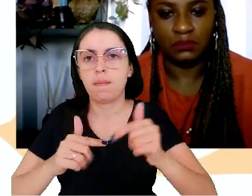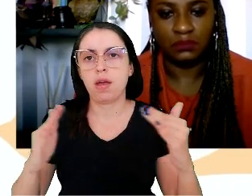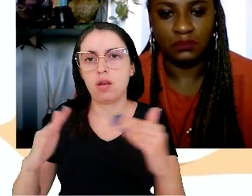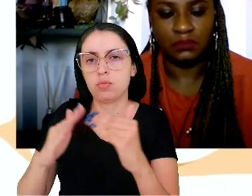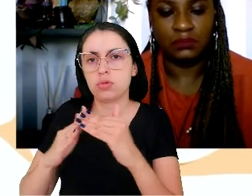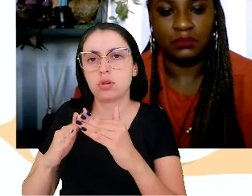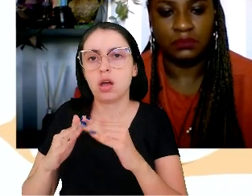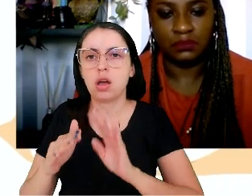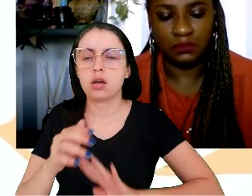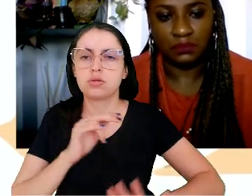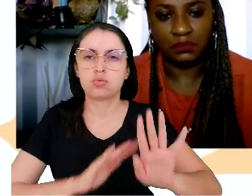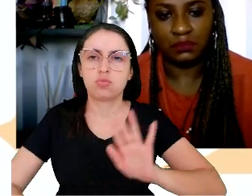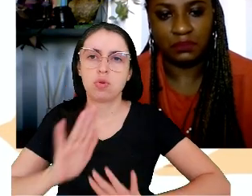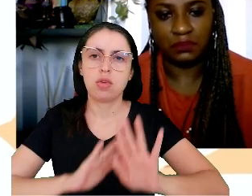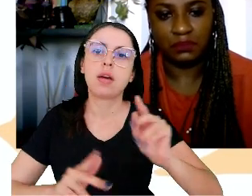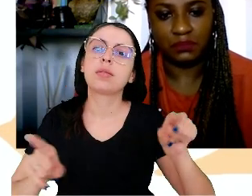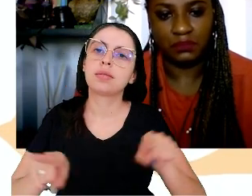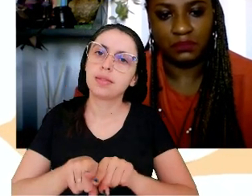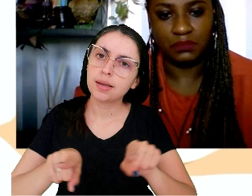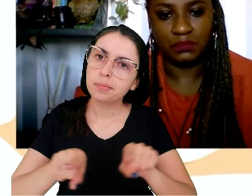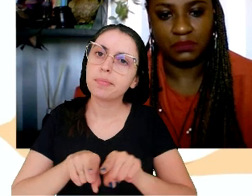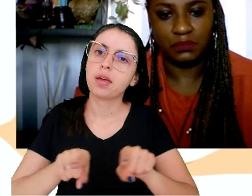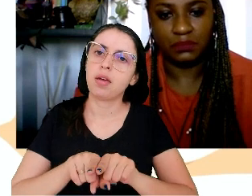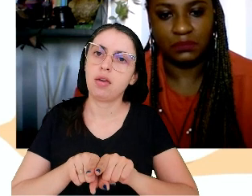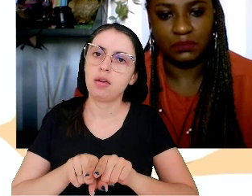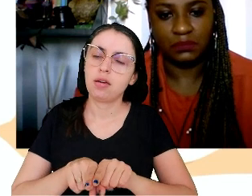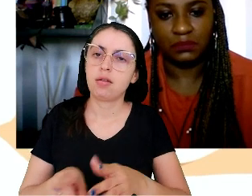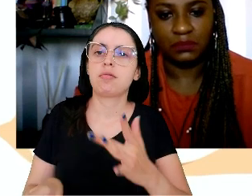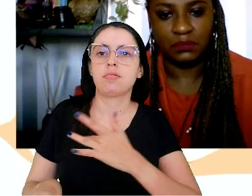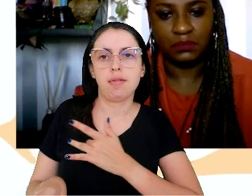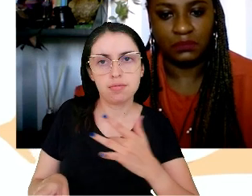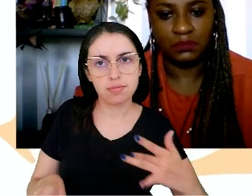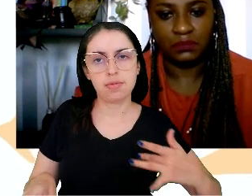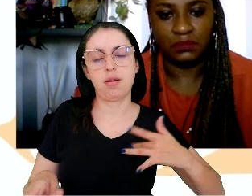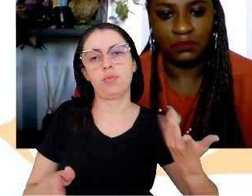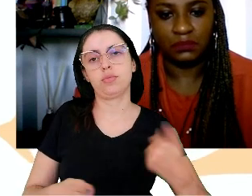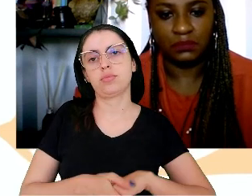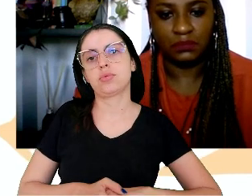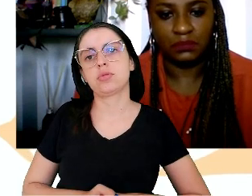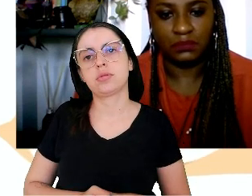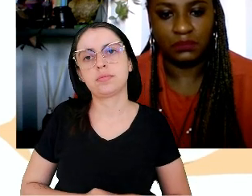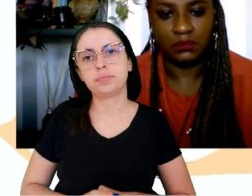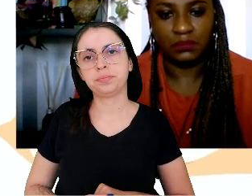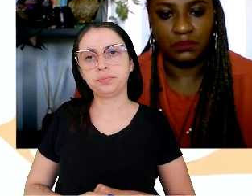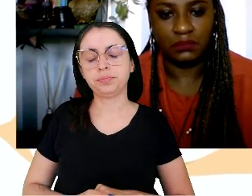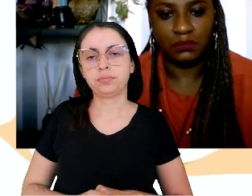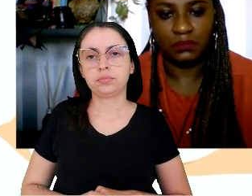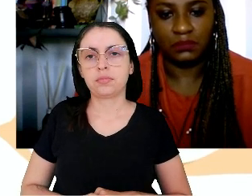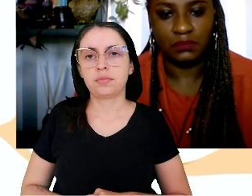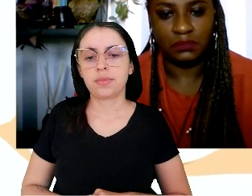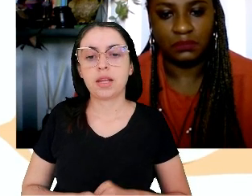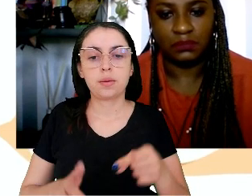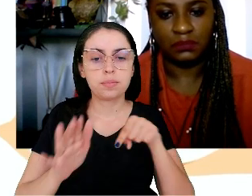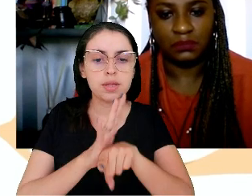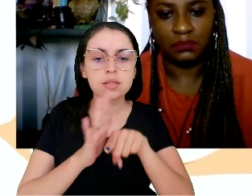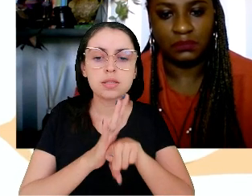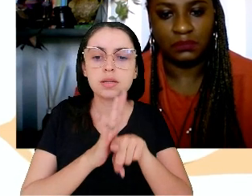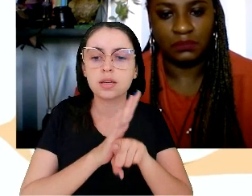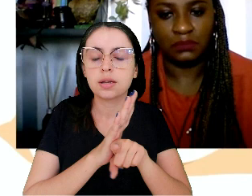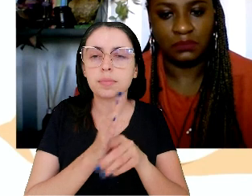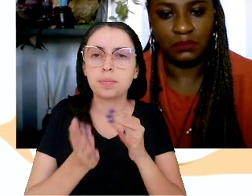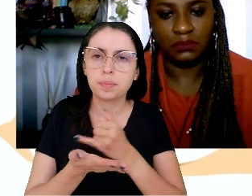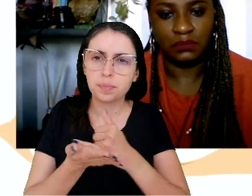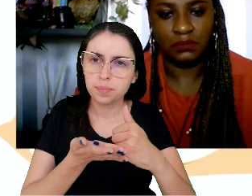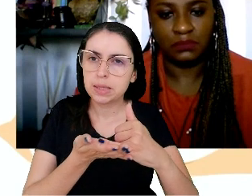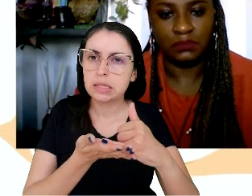dos cuidados, também é uma forma de saúde. Então, a minha pesquisa